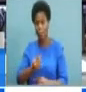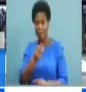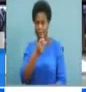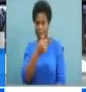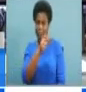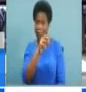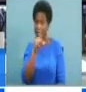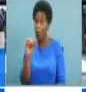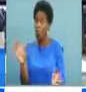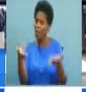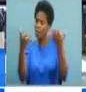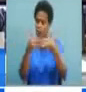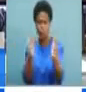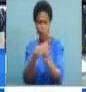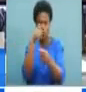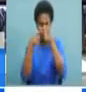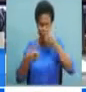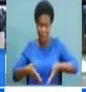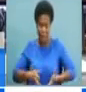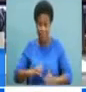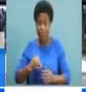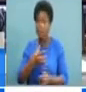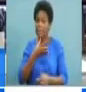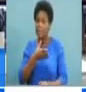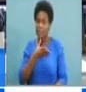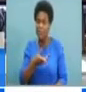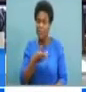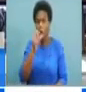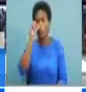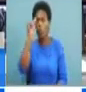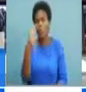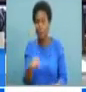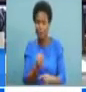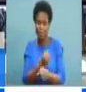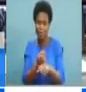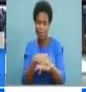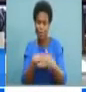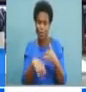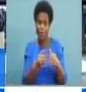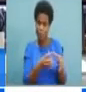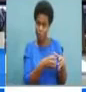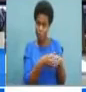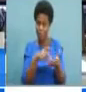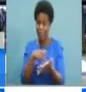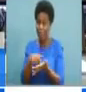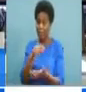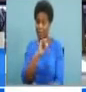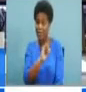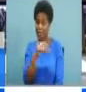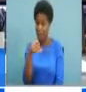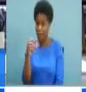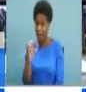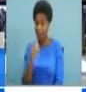Abrão Vicente, o mérito é de todos os cabo-verdianos e diz estar orgulhoso do trabalho executado pela equipa técnica do